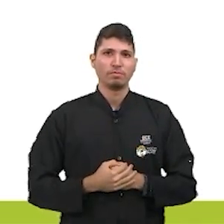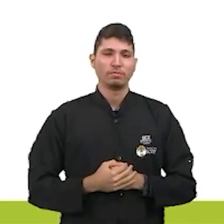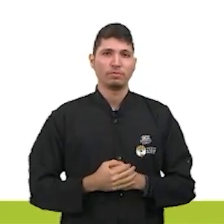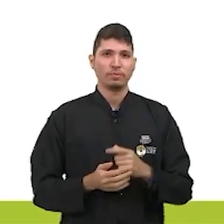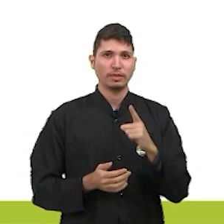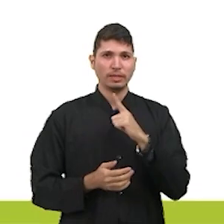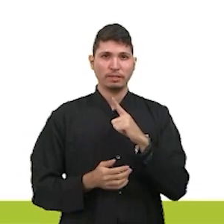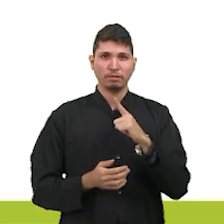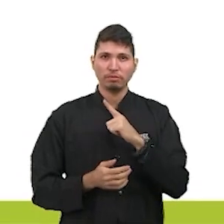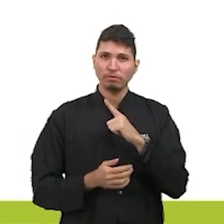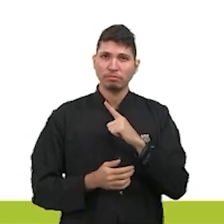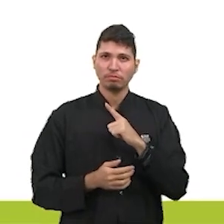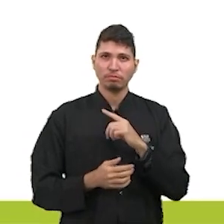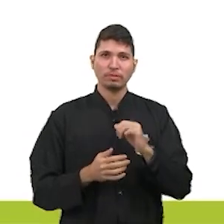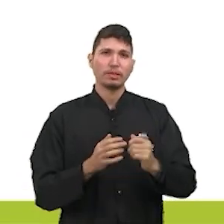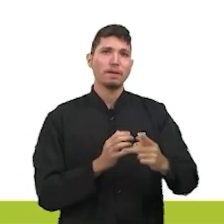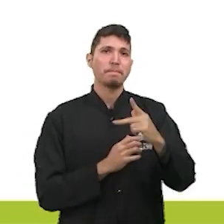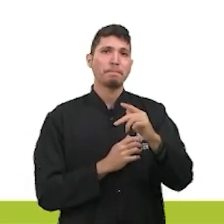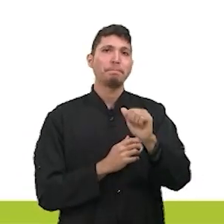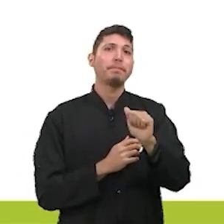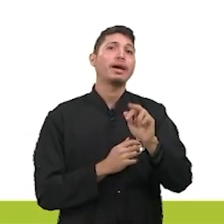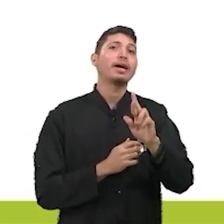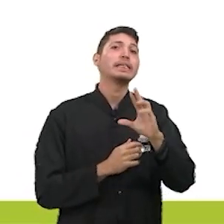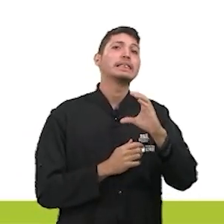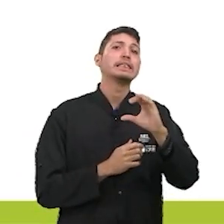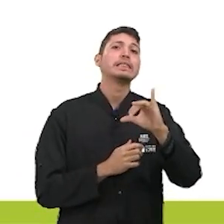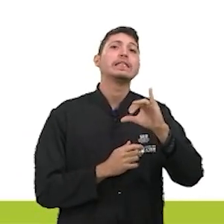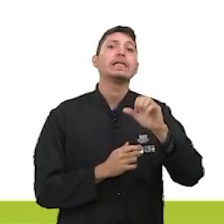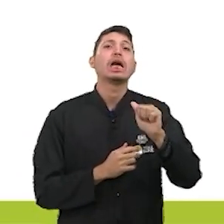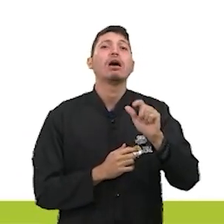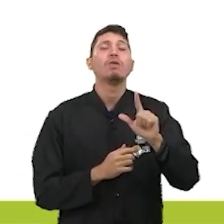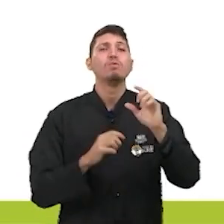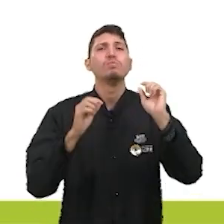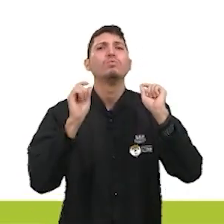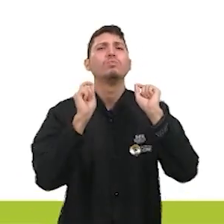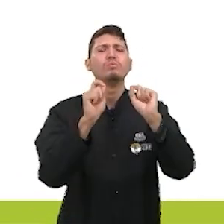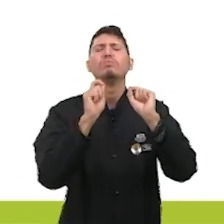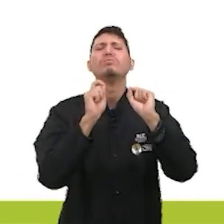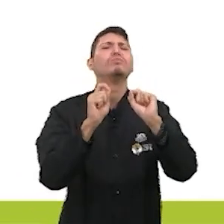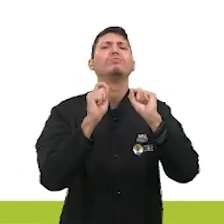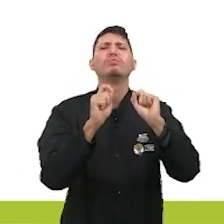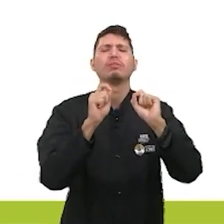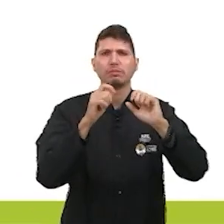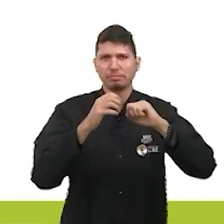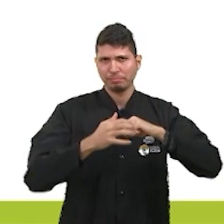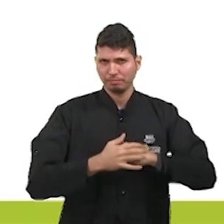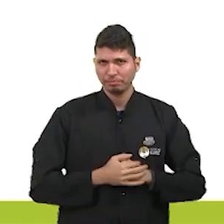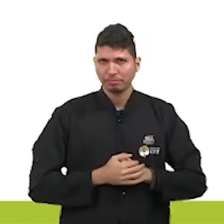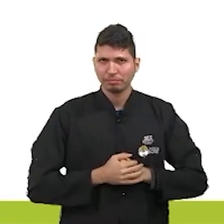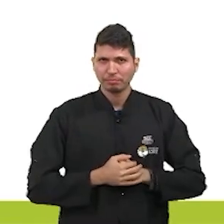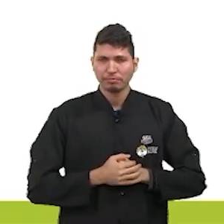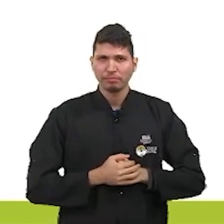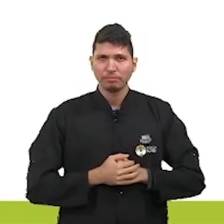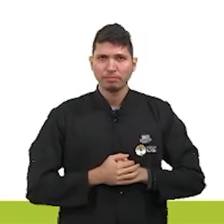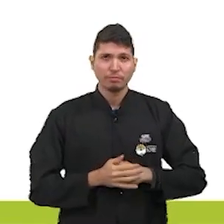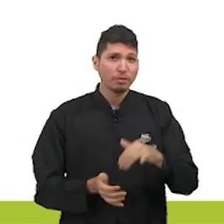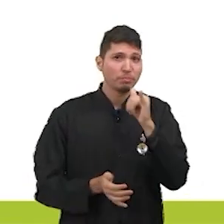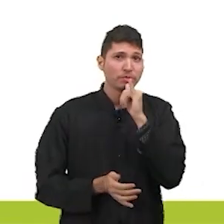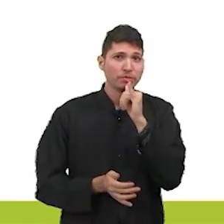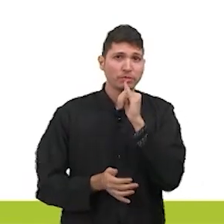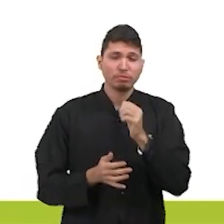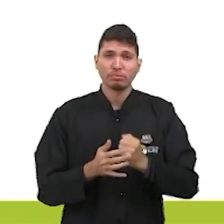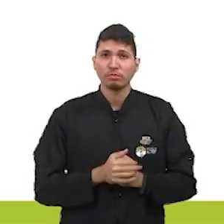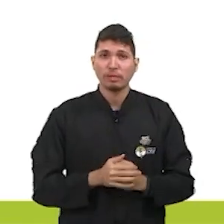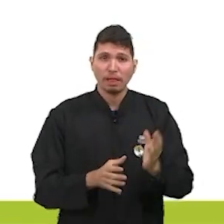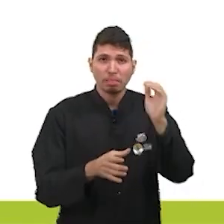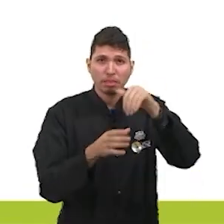carga parcial. O que é uma carga parcial? Essa carga parcial é uma carga que acontece dentro